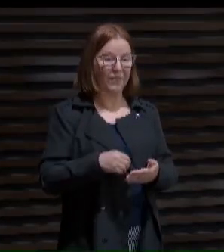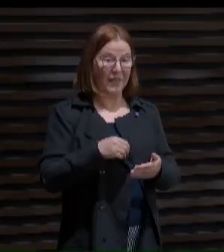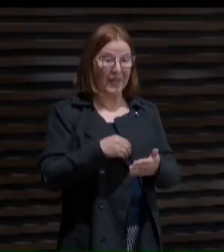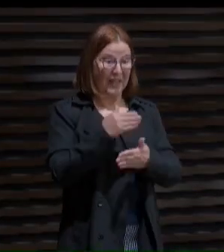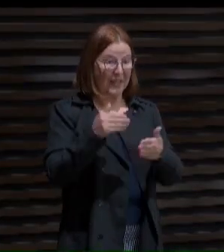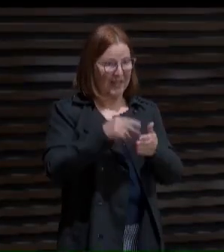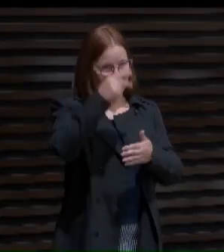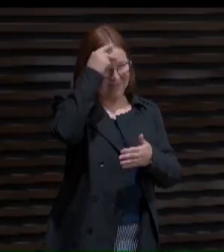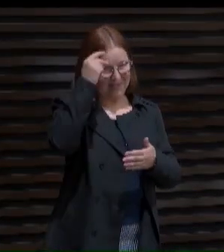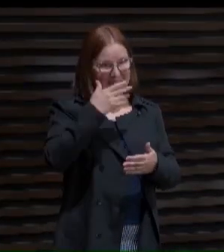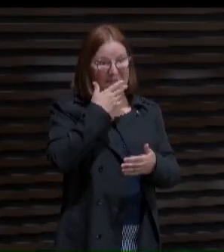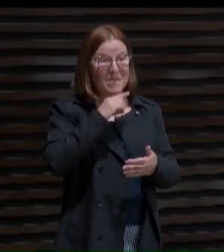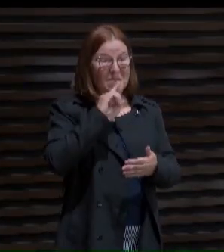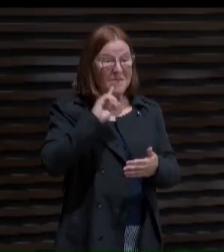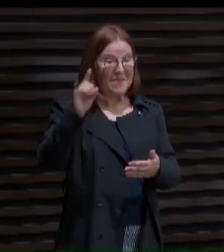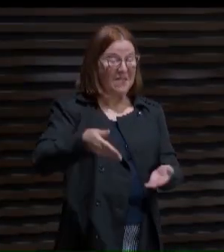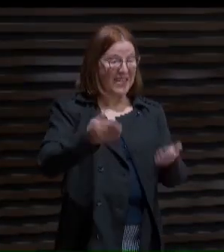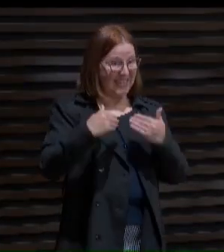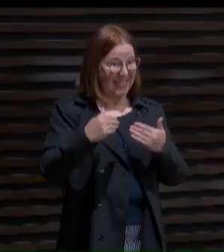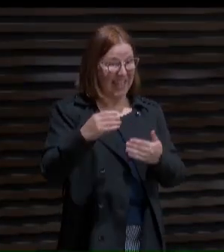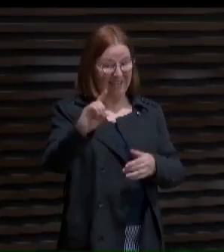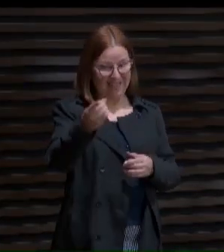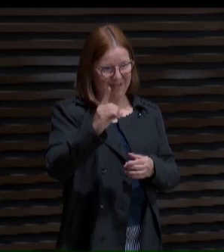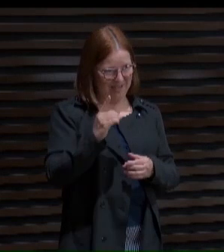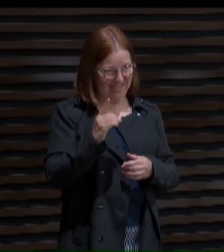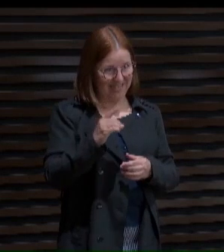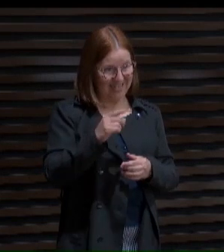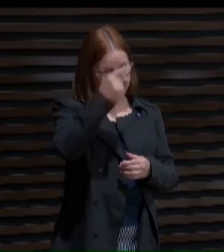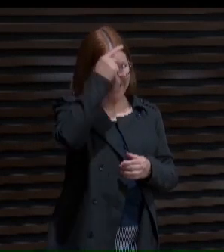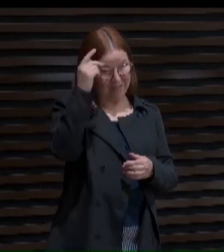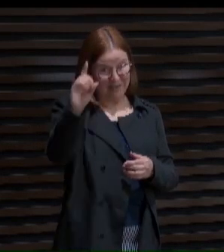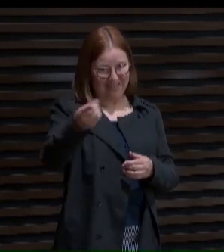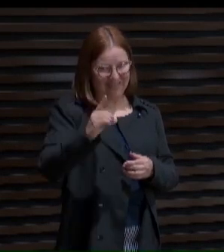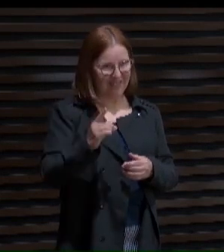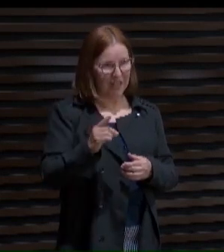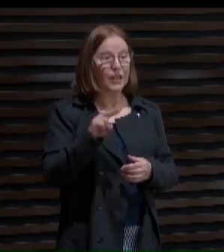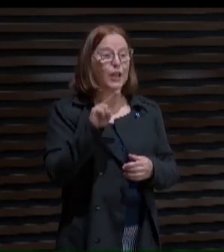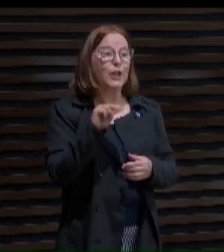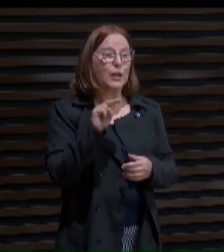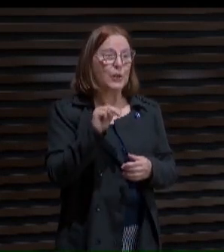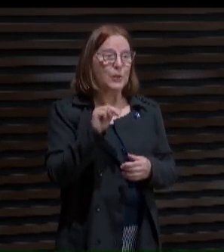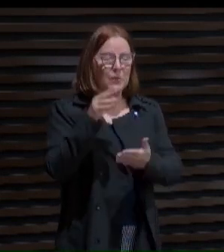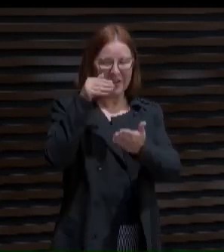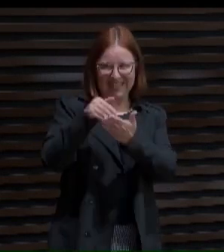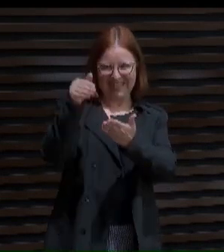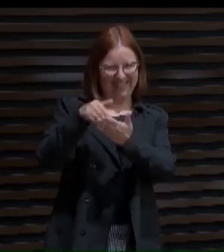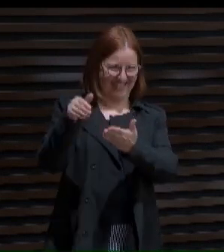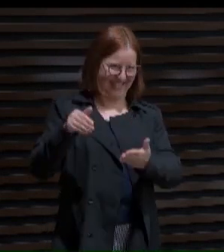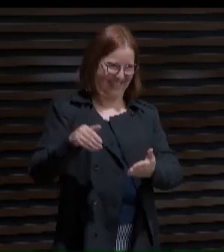me dá, esse virá a mim. E o que vem a mim, de modo nenhum o lançarei